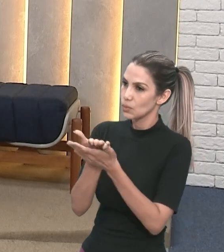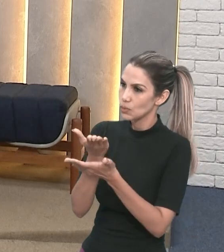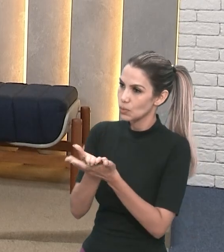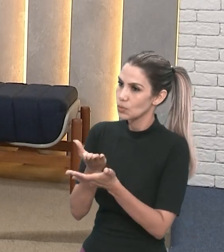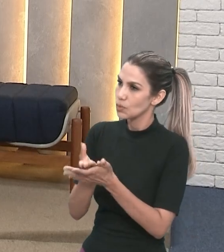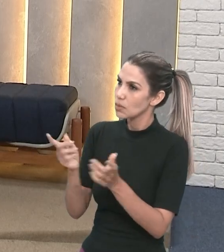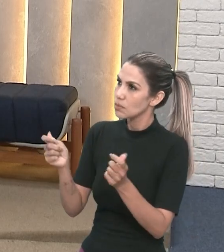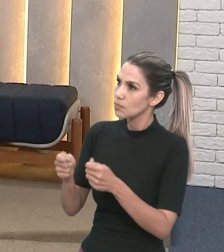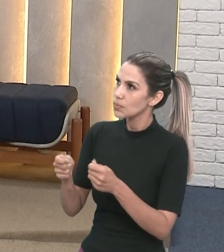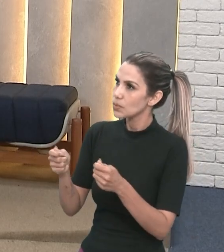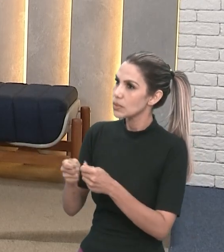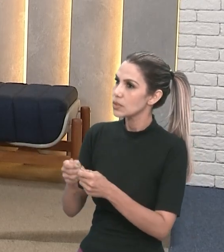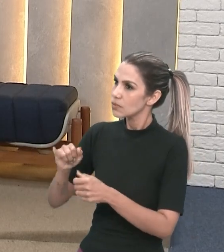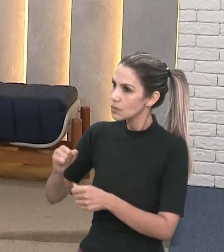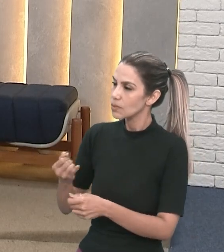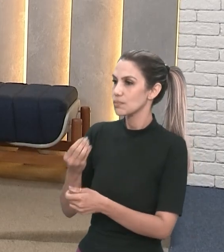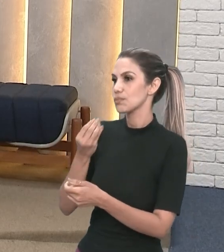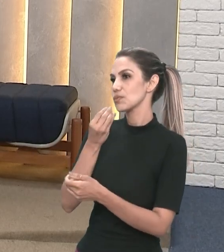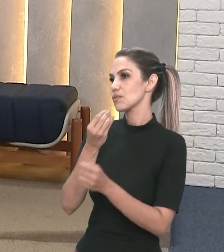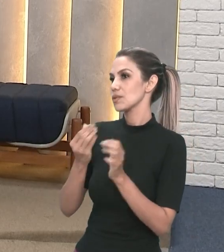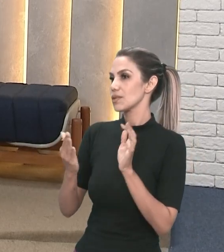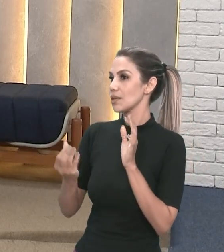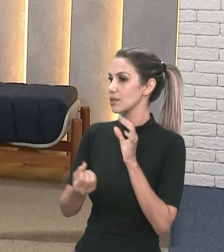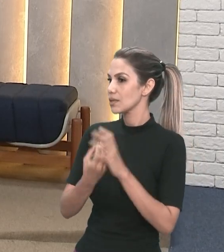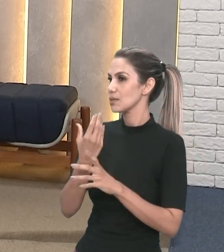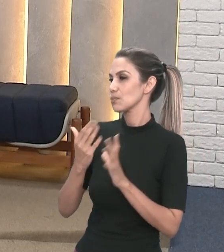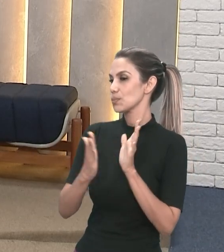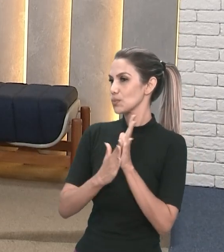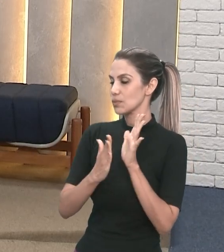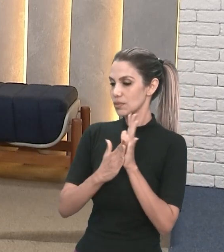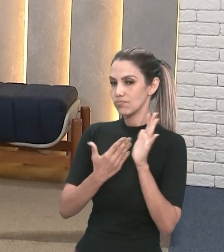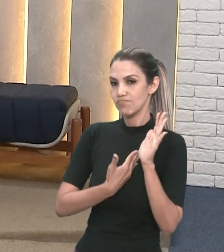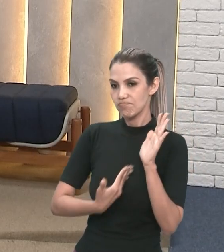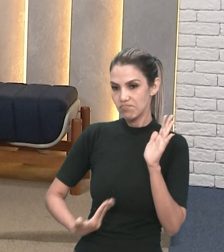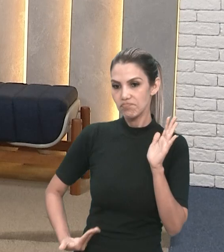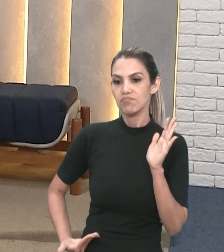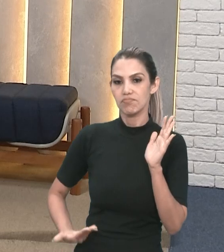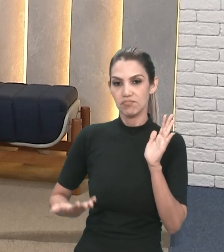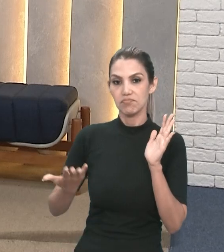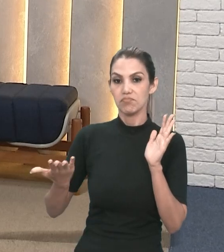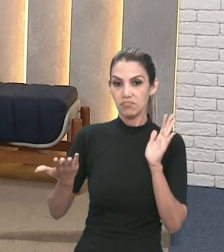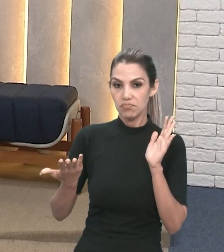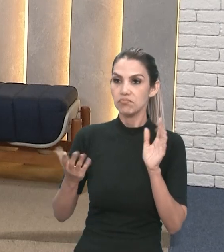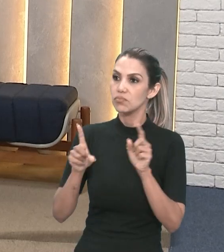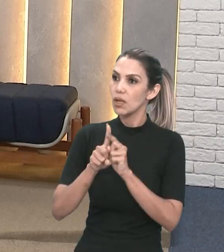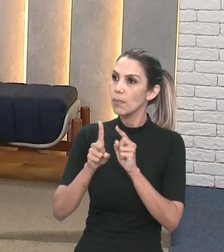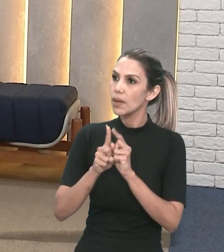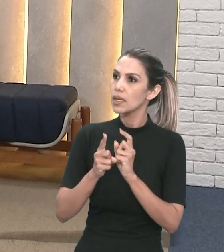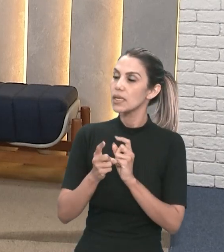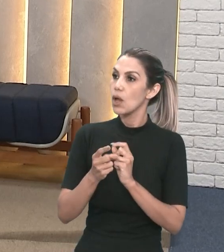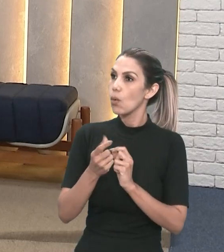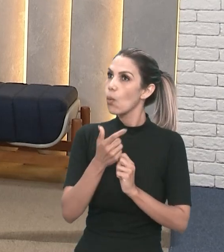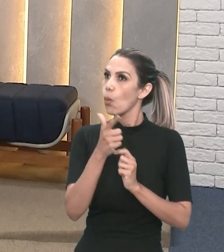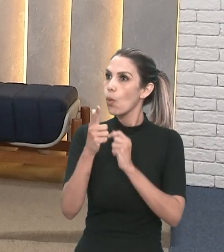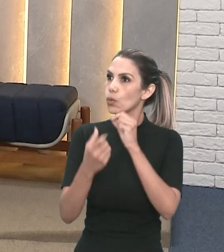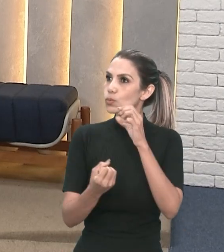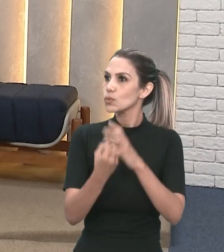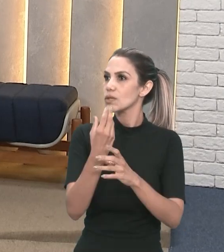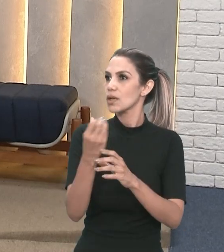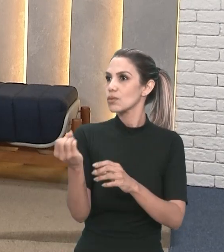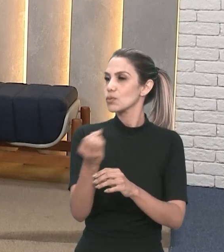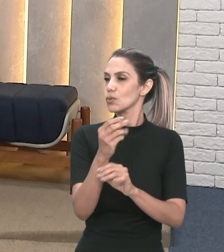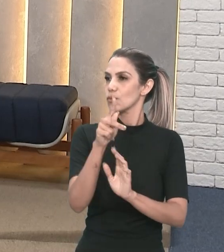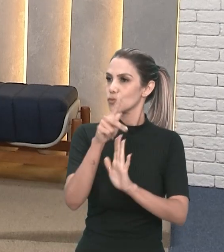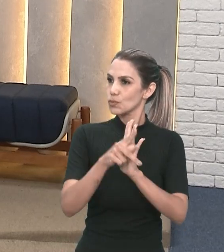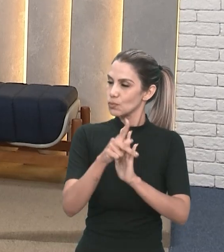para que políticas públicas nesse sentido, para que outros projetos também possam ser